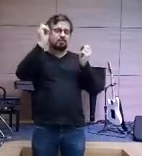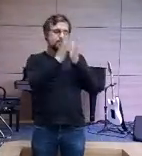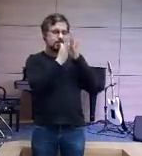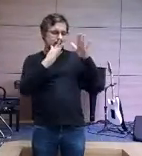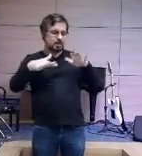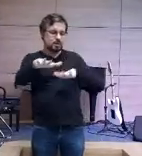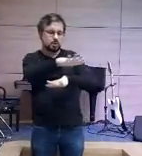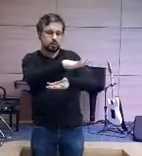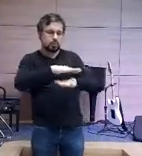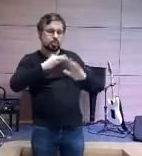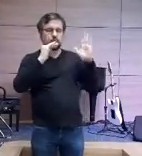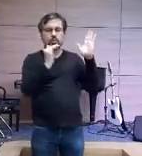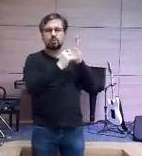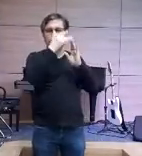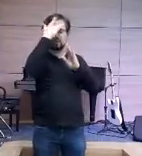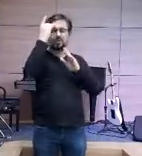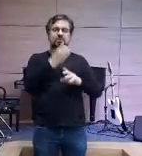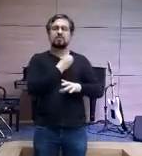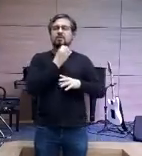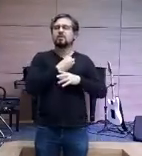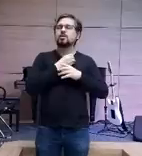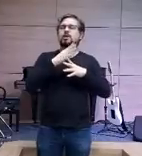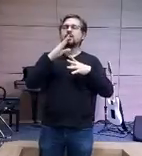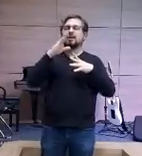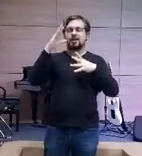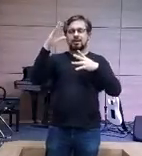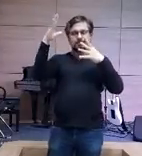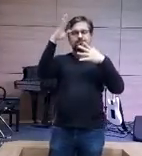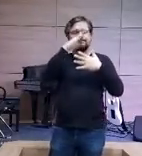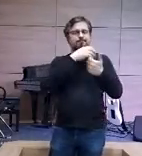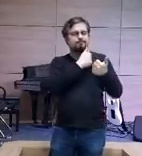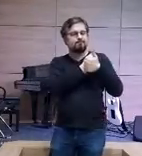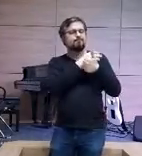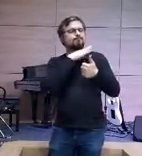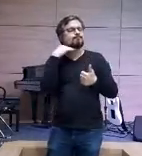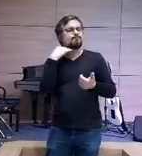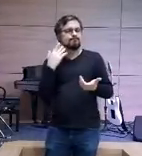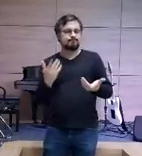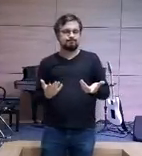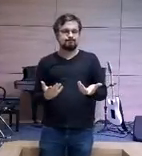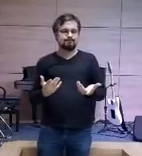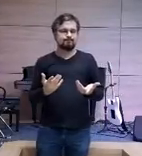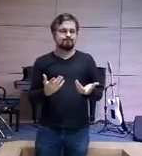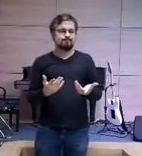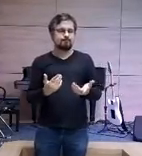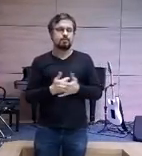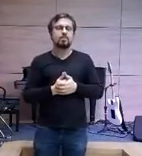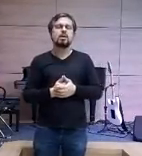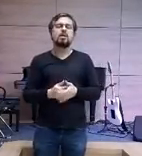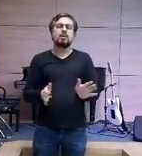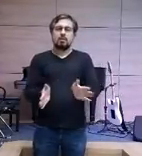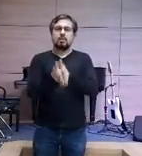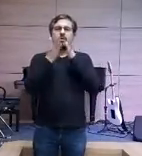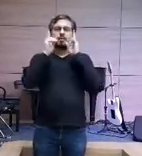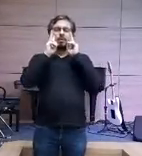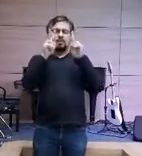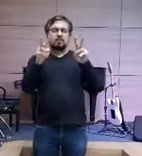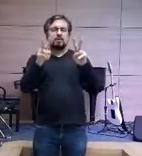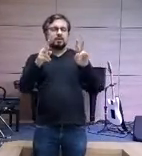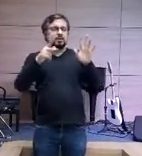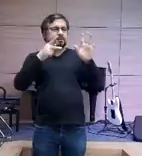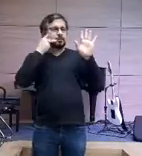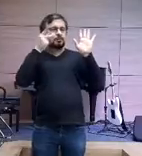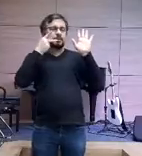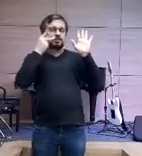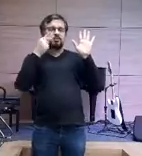estivessem vivendo sobre a sombra da morte é maravilhoso quando nós ouvimos a promessa que vamos dizer